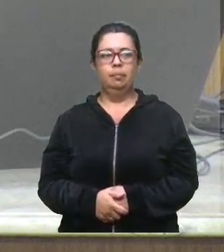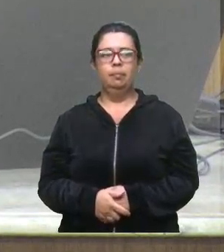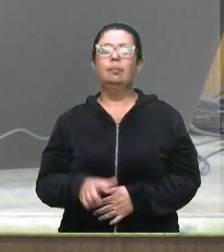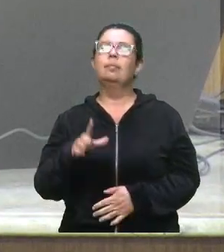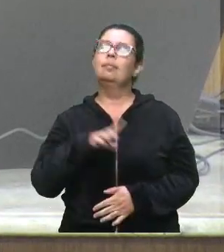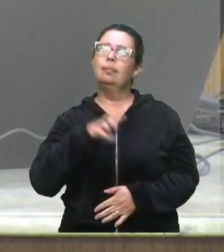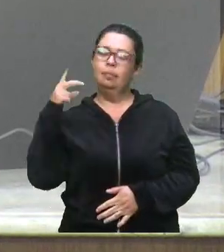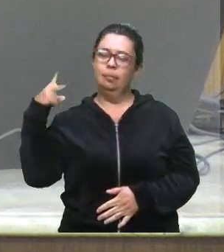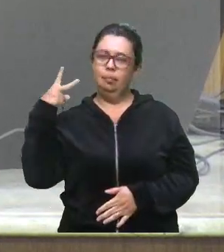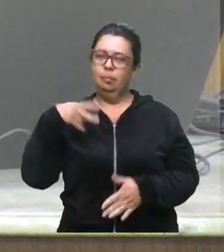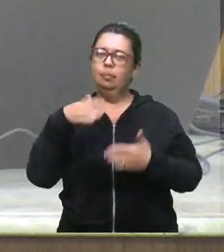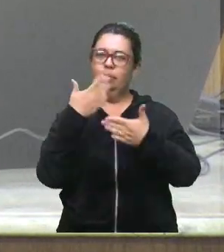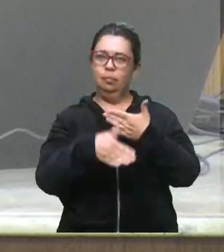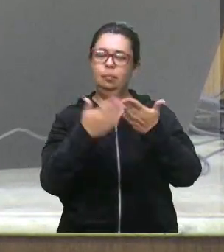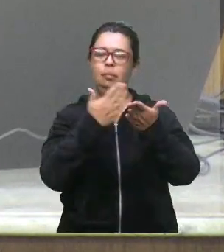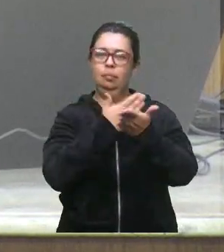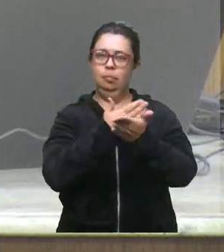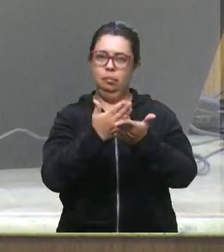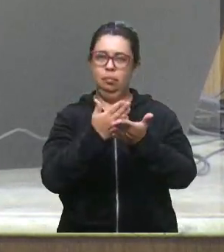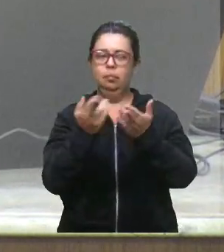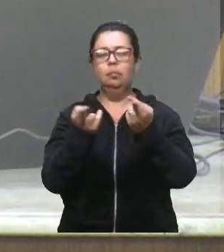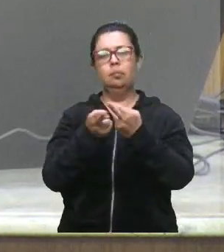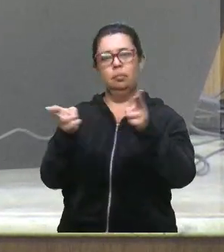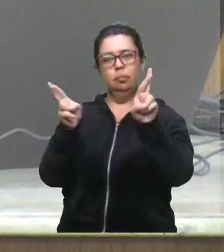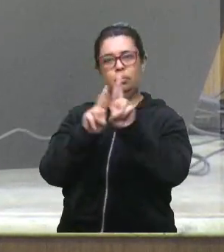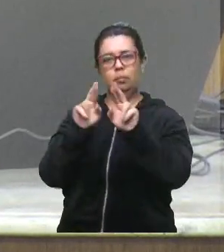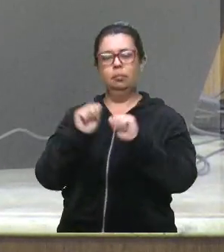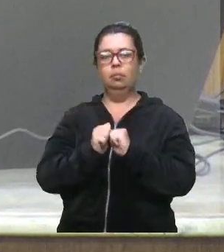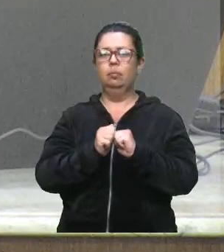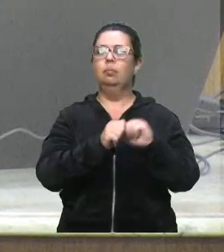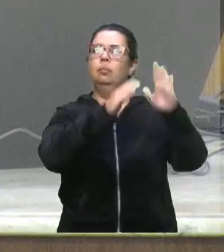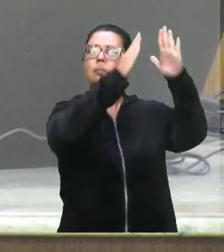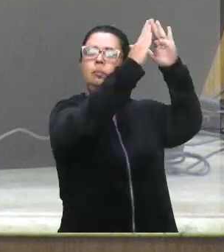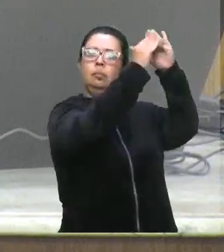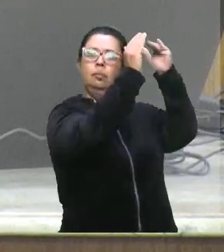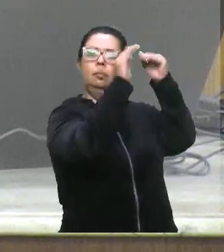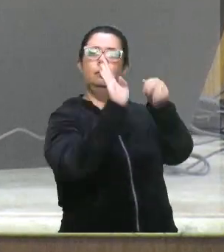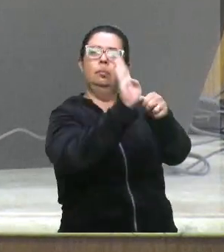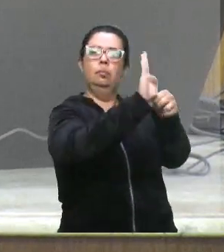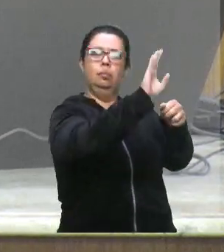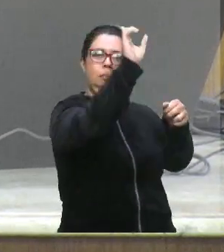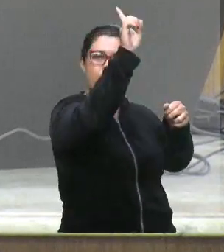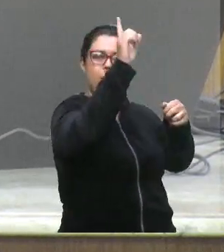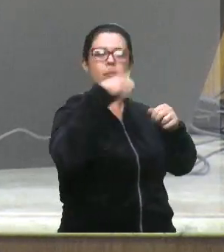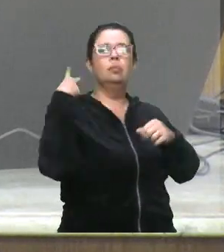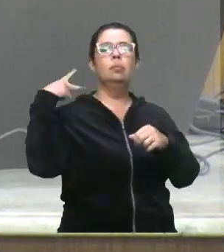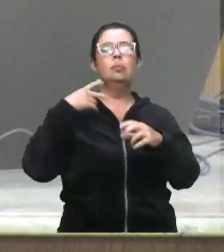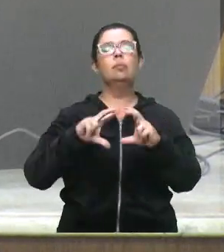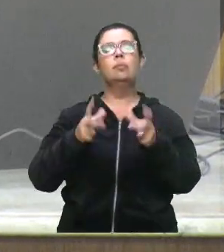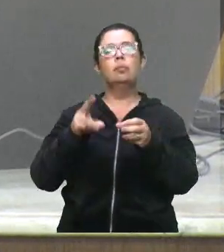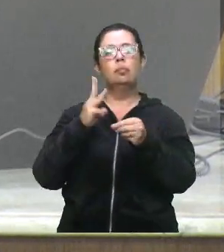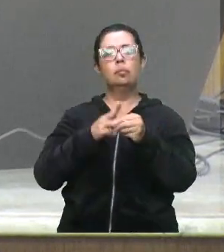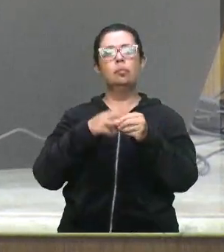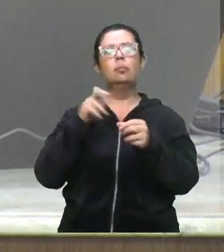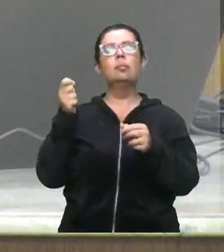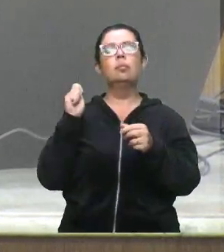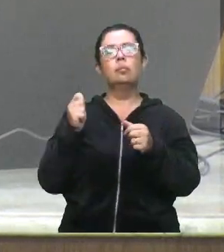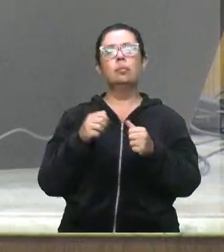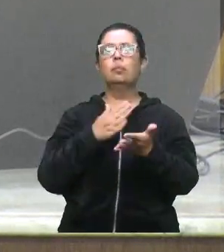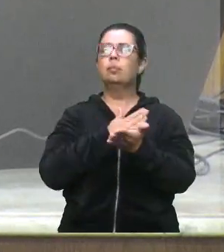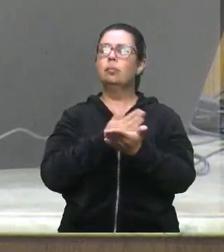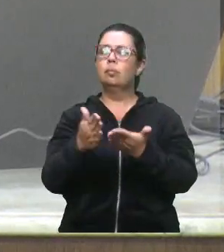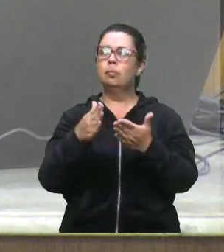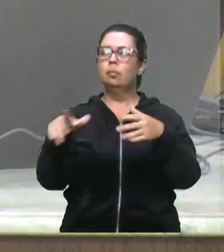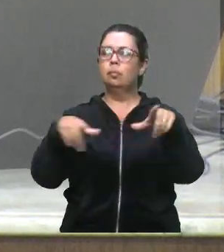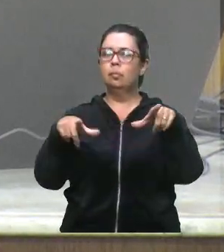Havendo quórum regimental, declaro aberta a presente sessão. Invocando a proteção de Deus, os vereadores da Câmara Municipal de